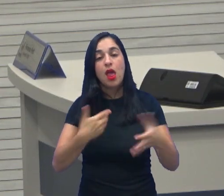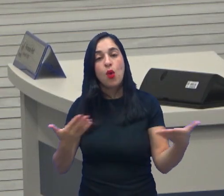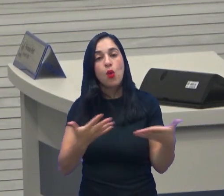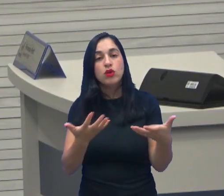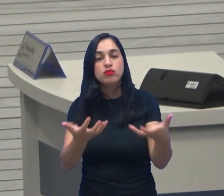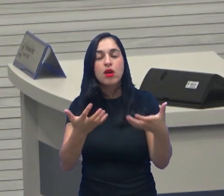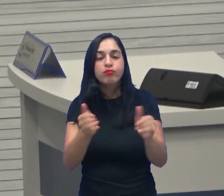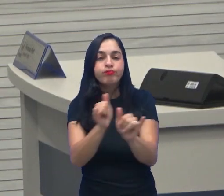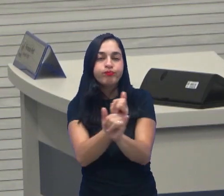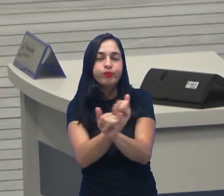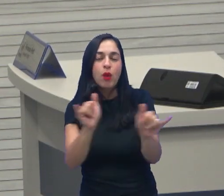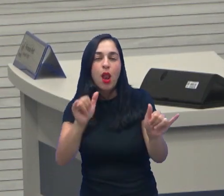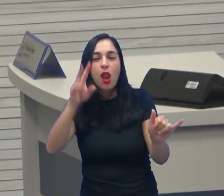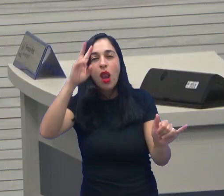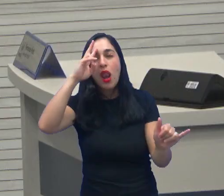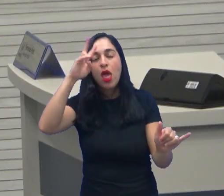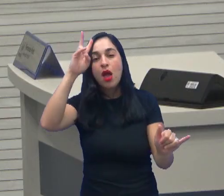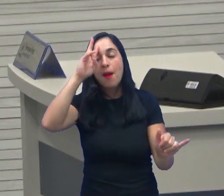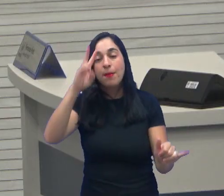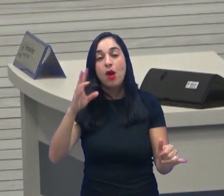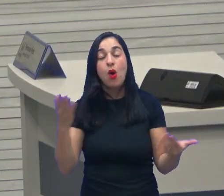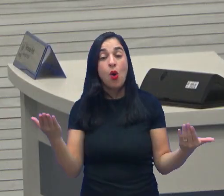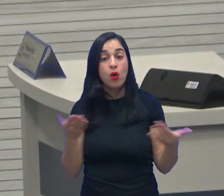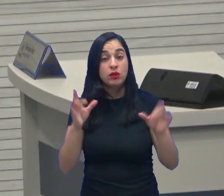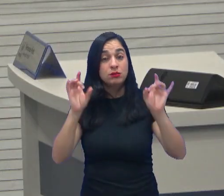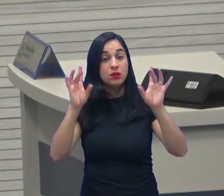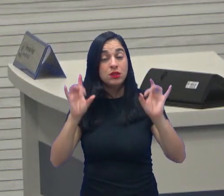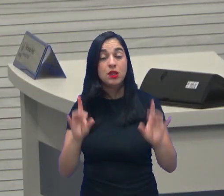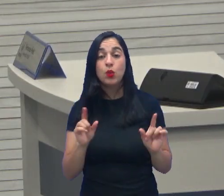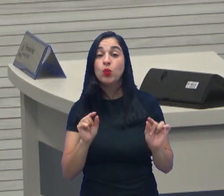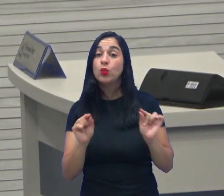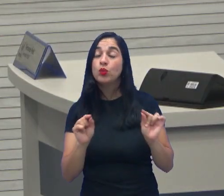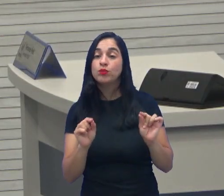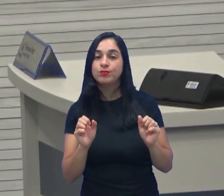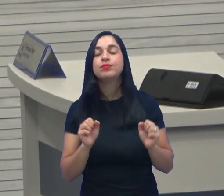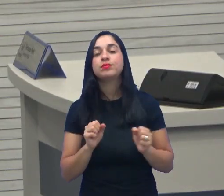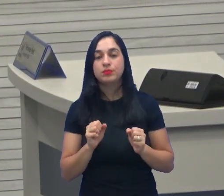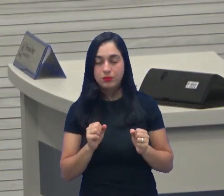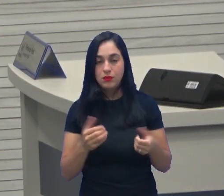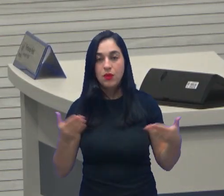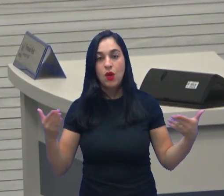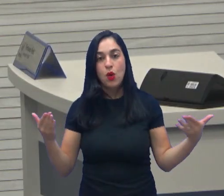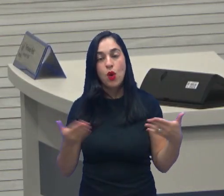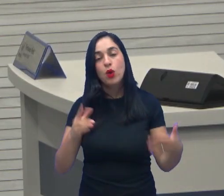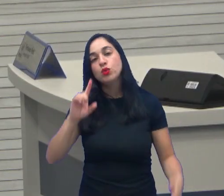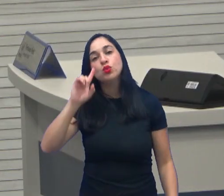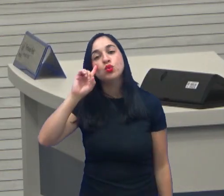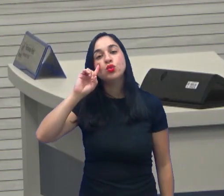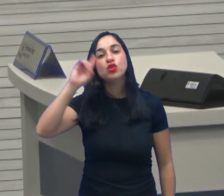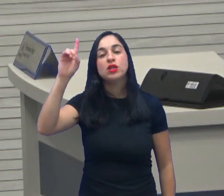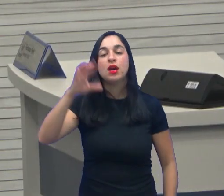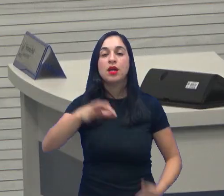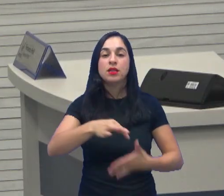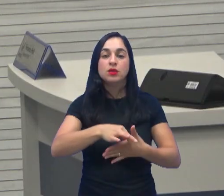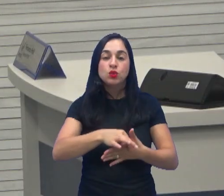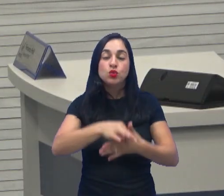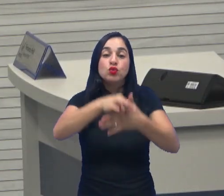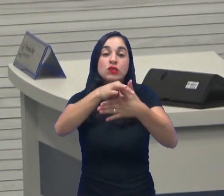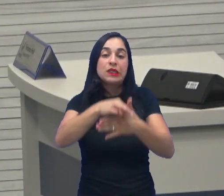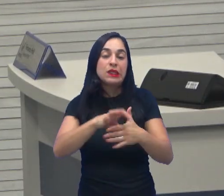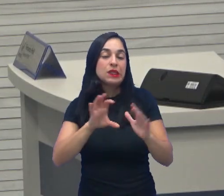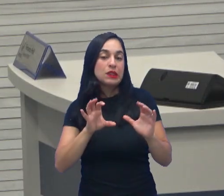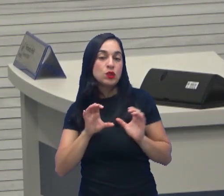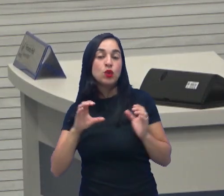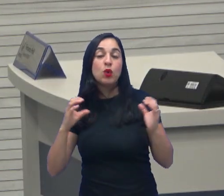muito importante da nossa cidade no dia de hoje. Hoje é o dia das lideranças comunitárias. E eu,